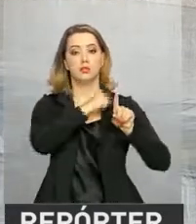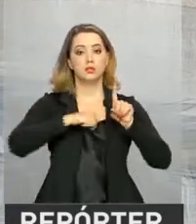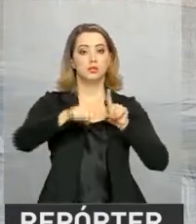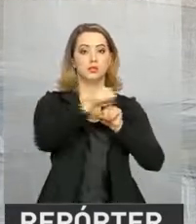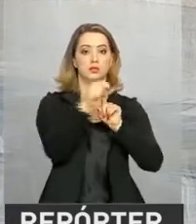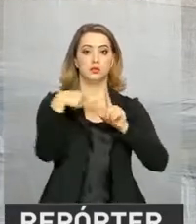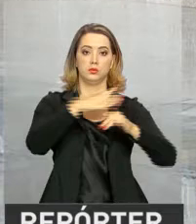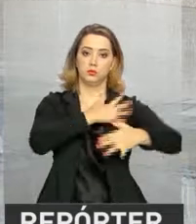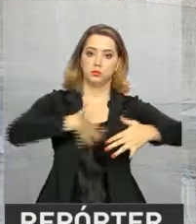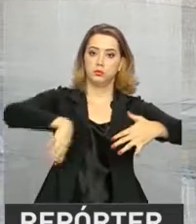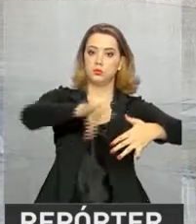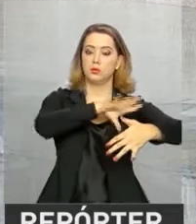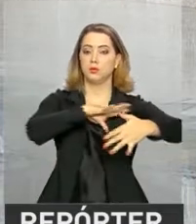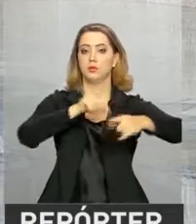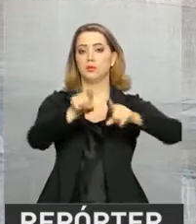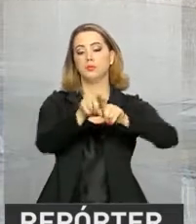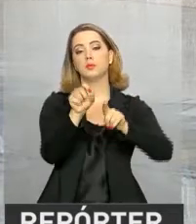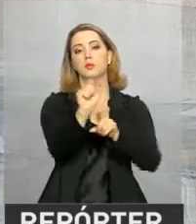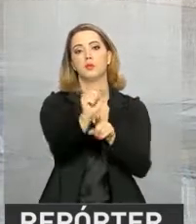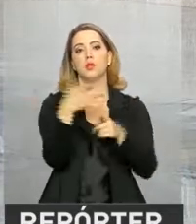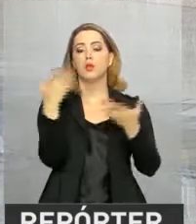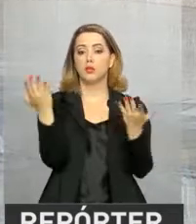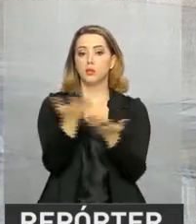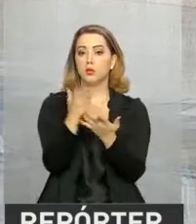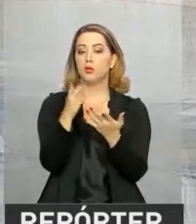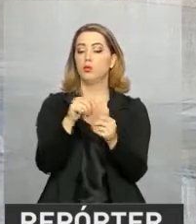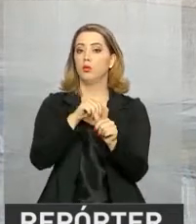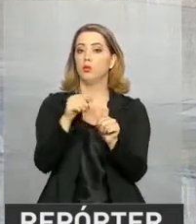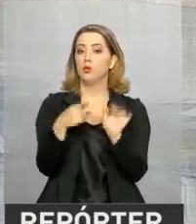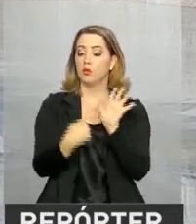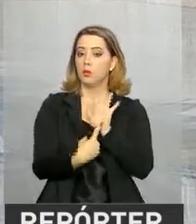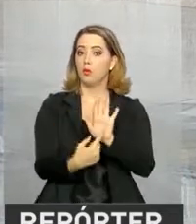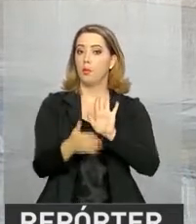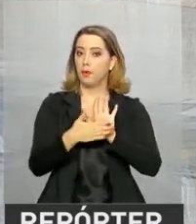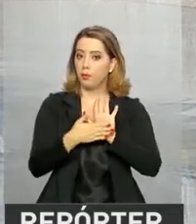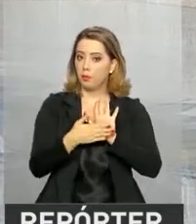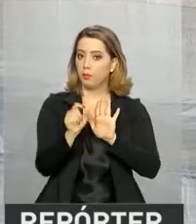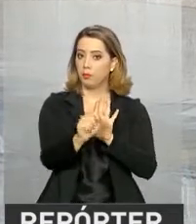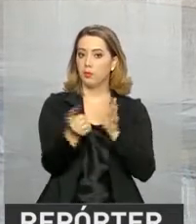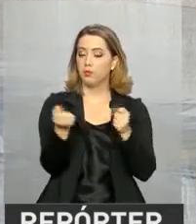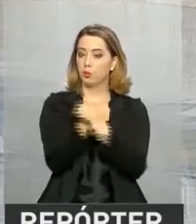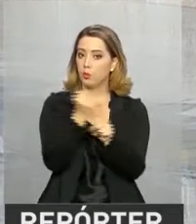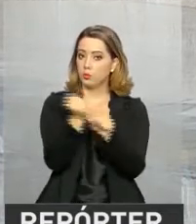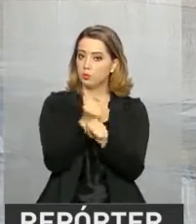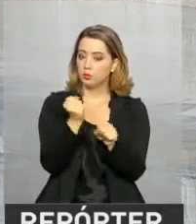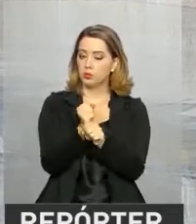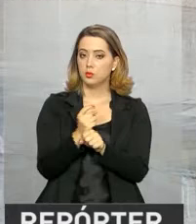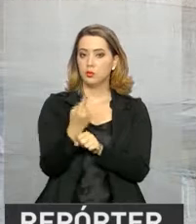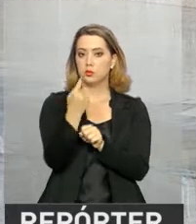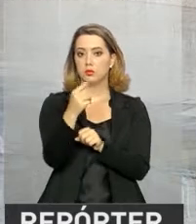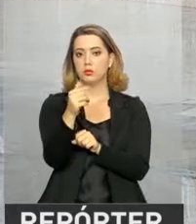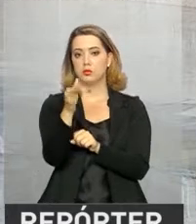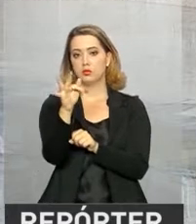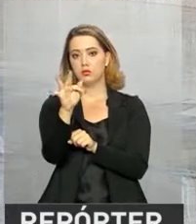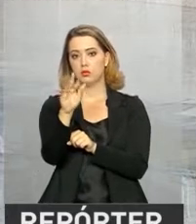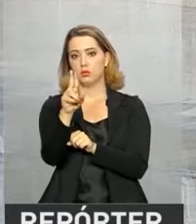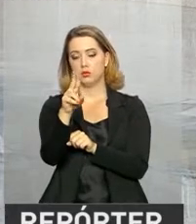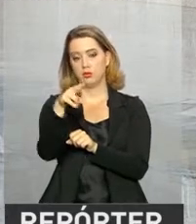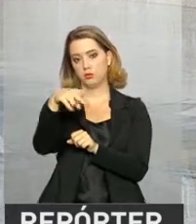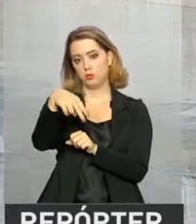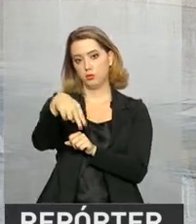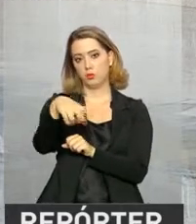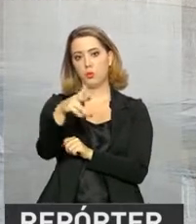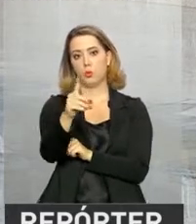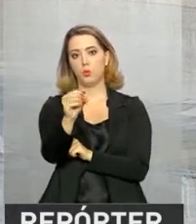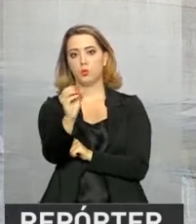do vale do rio doce para isso vai ser constituído um fundo que vai contar com pelo menos 20 bilhões de reais